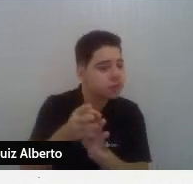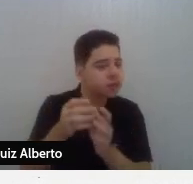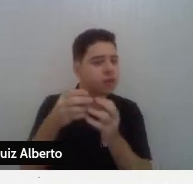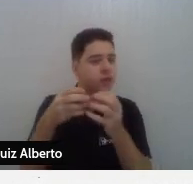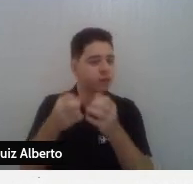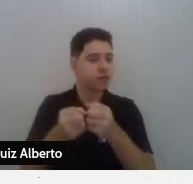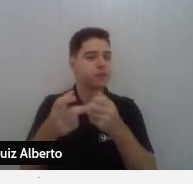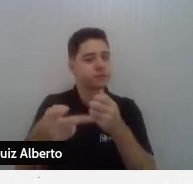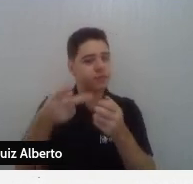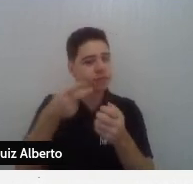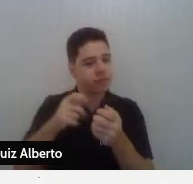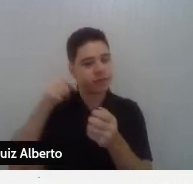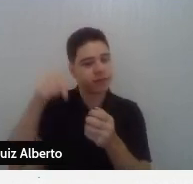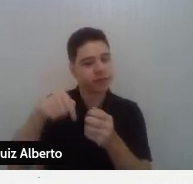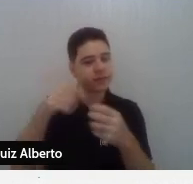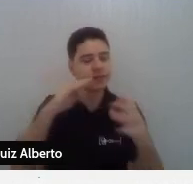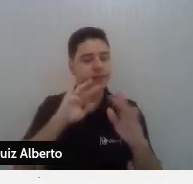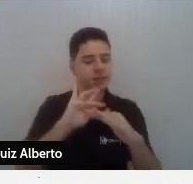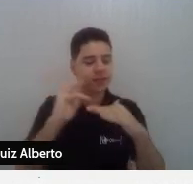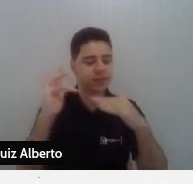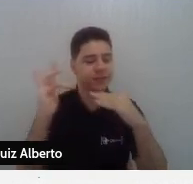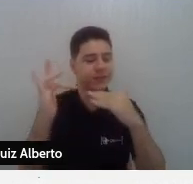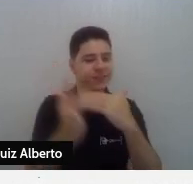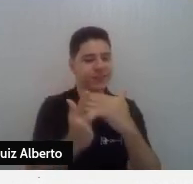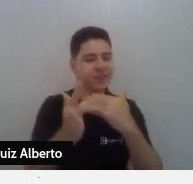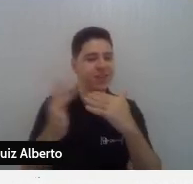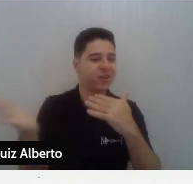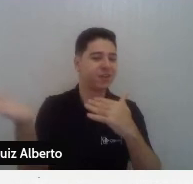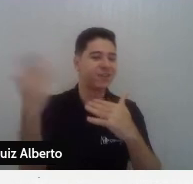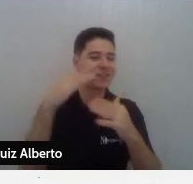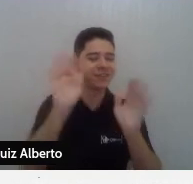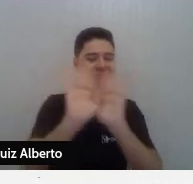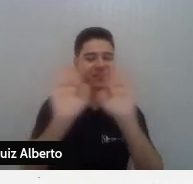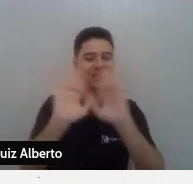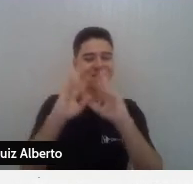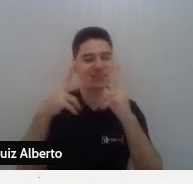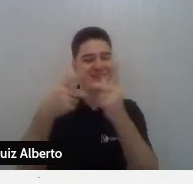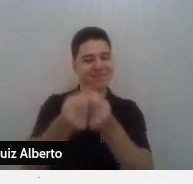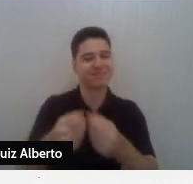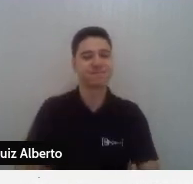pode deixar aqui nos comentários e nos siga nas redes sociais. Até o próximo episódio.